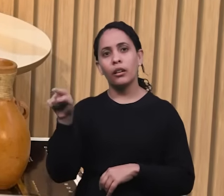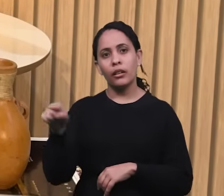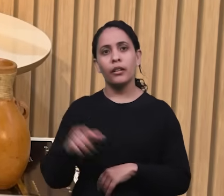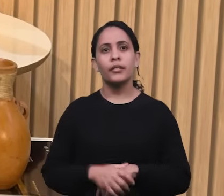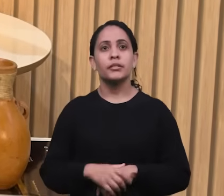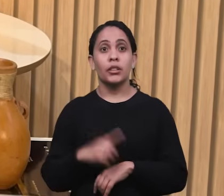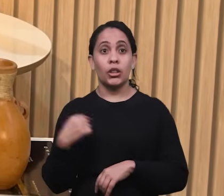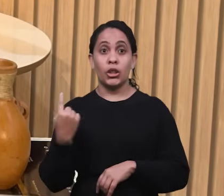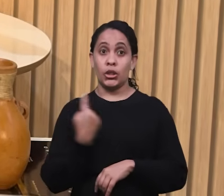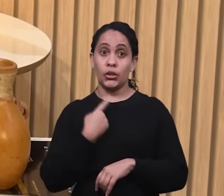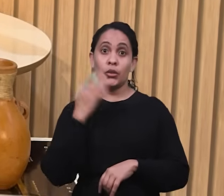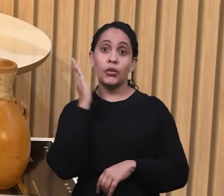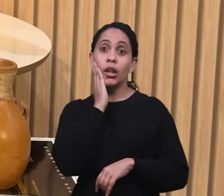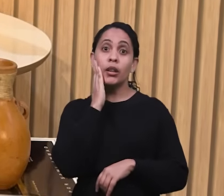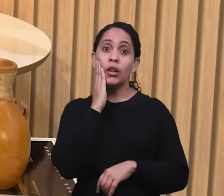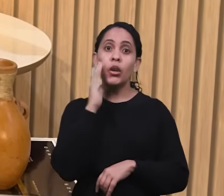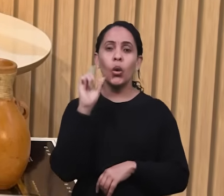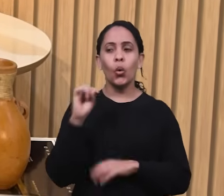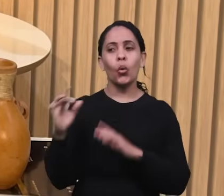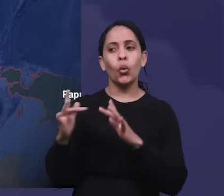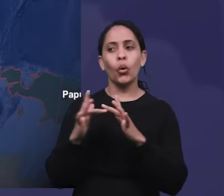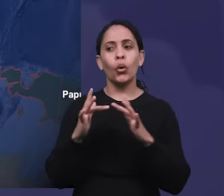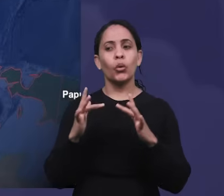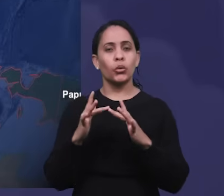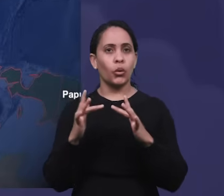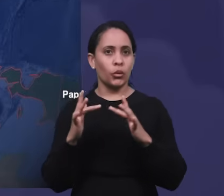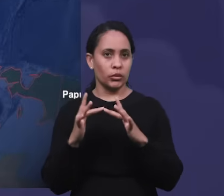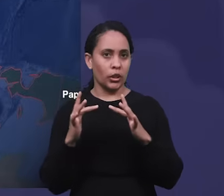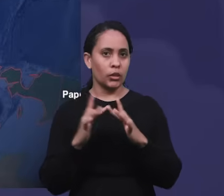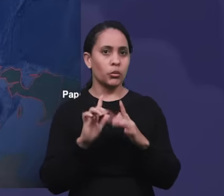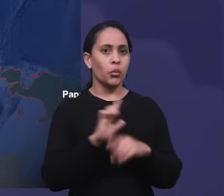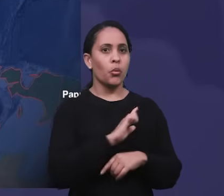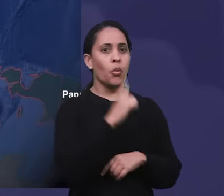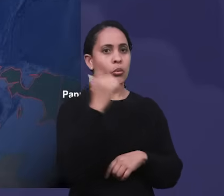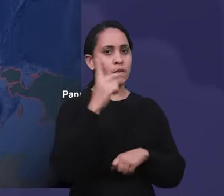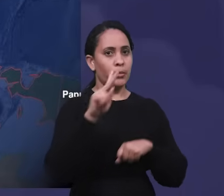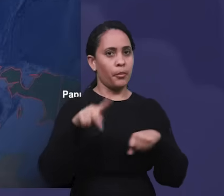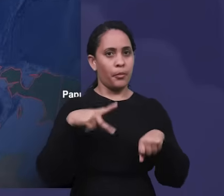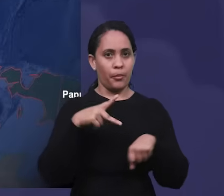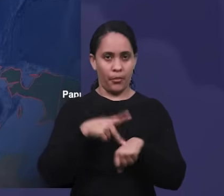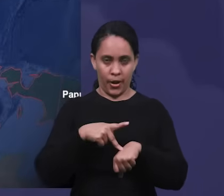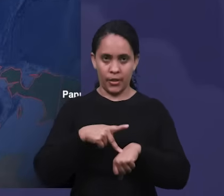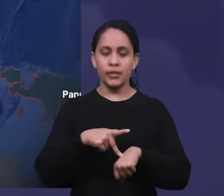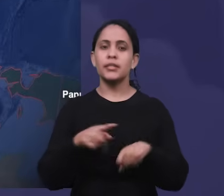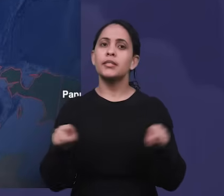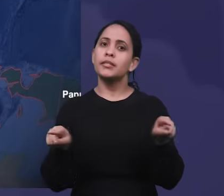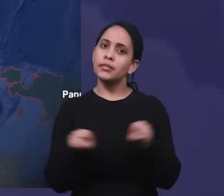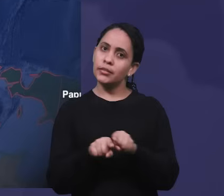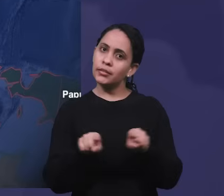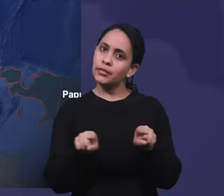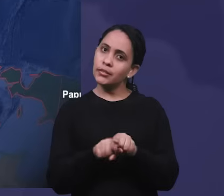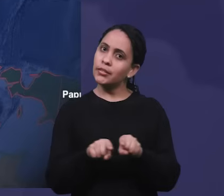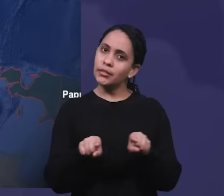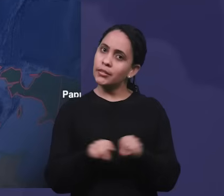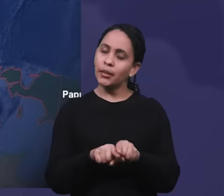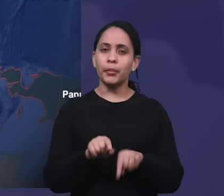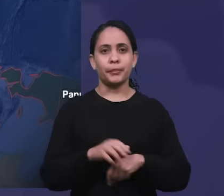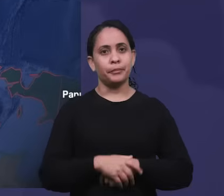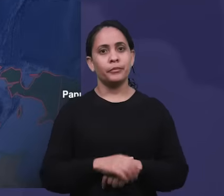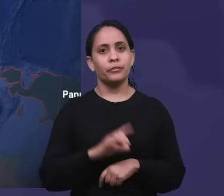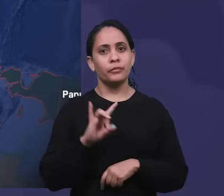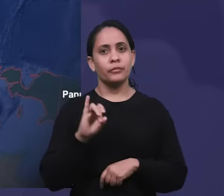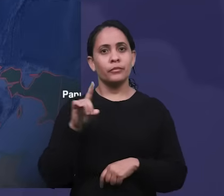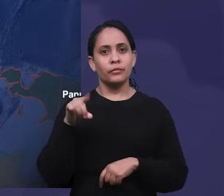nos levaram ao contato com pastores da Indonésia. A Indonésia, como muitos sabem, é o maior